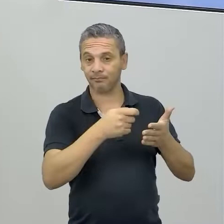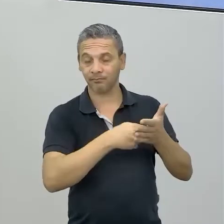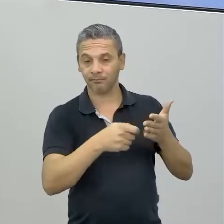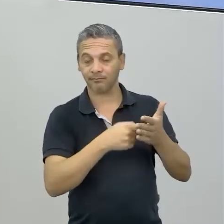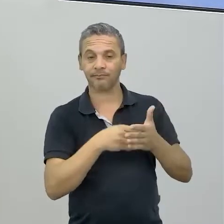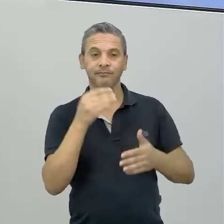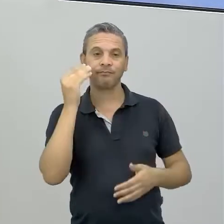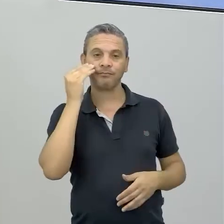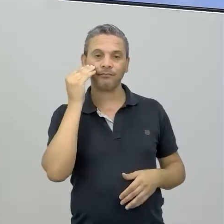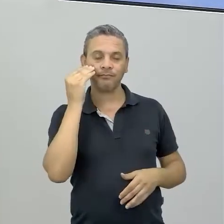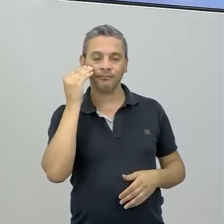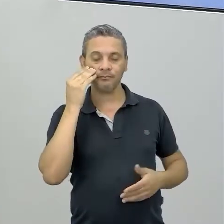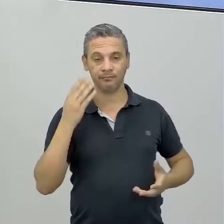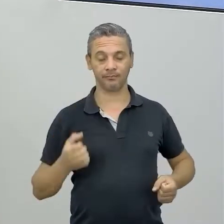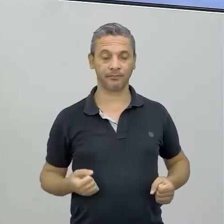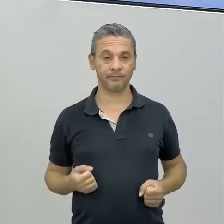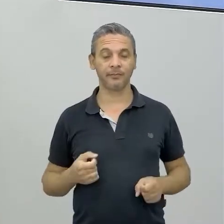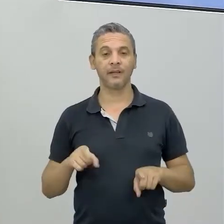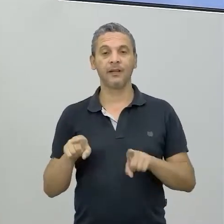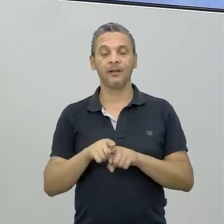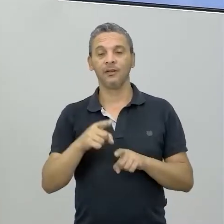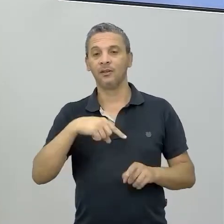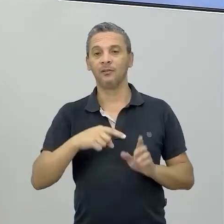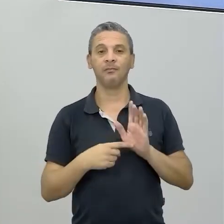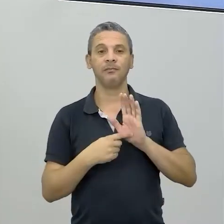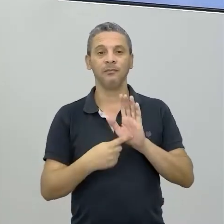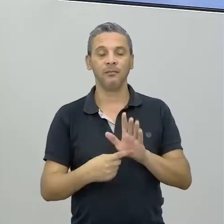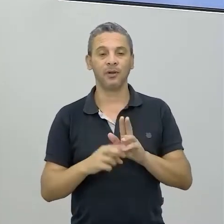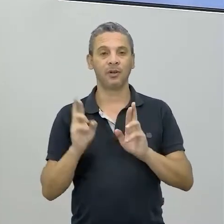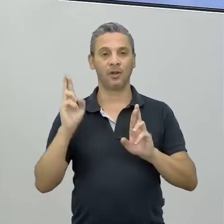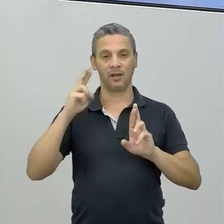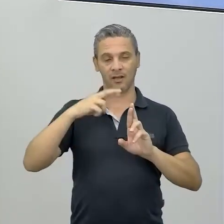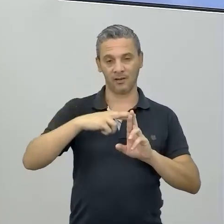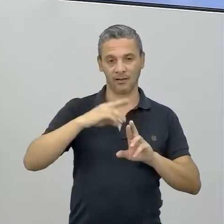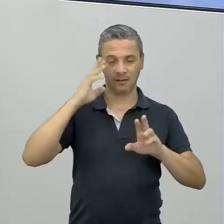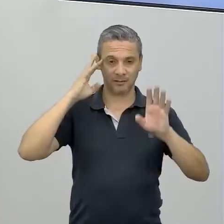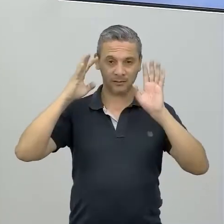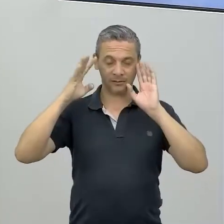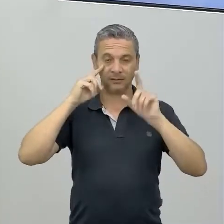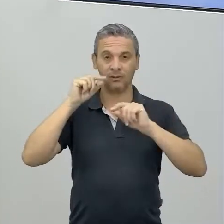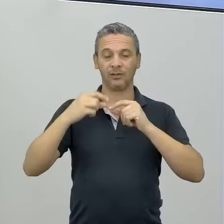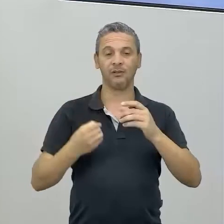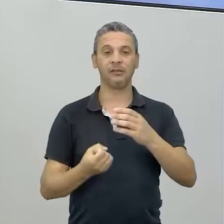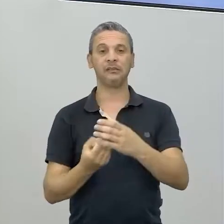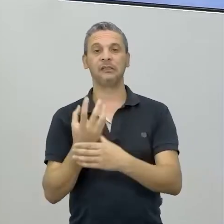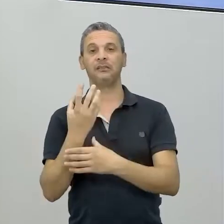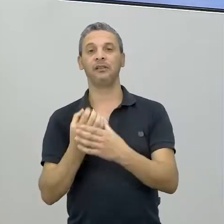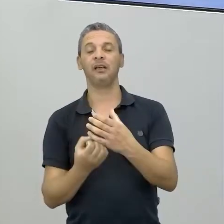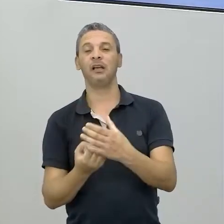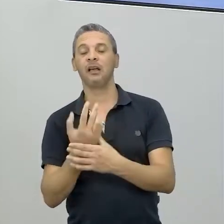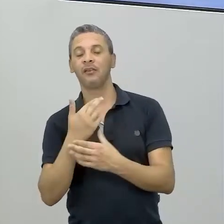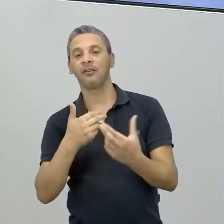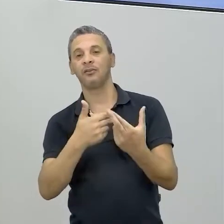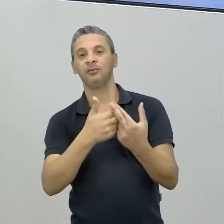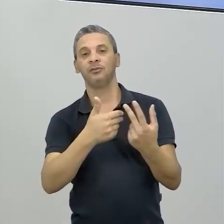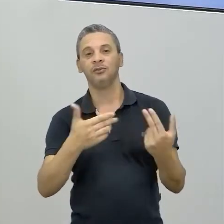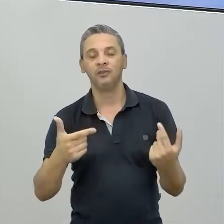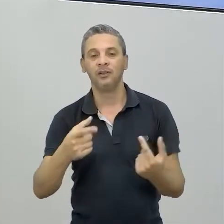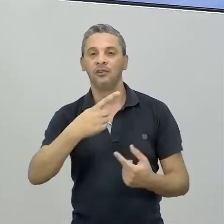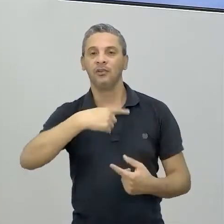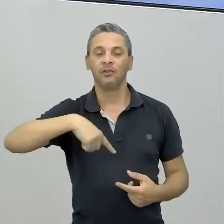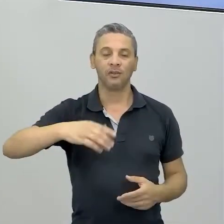experimento, o sismógrafo caseiro. Nós passamos ali pelo referencial teórico, a gente quer criar repertórios aí para a